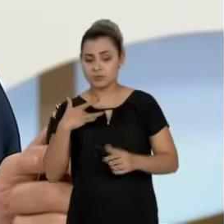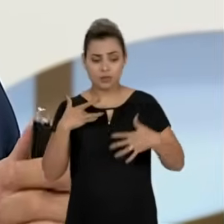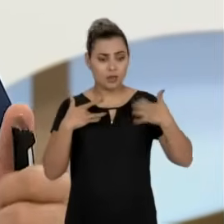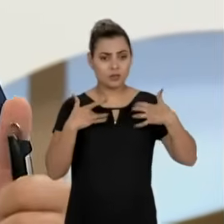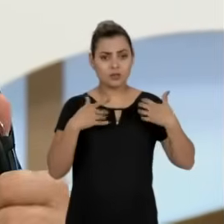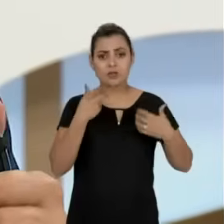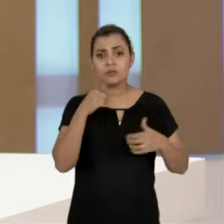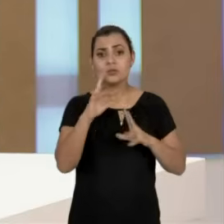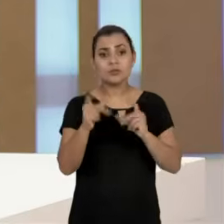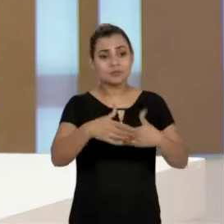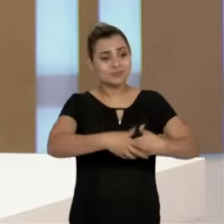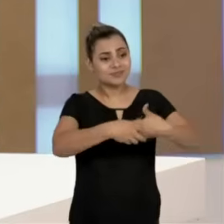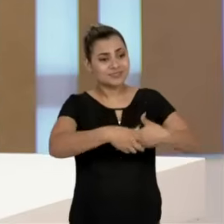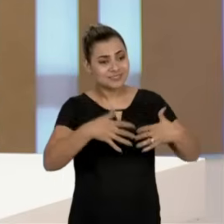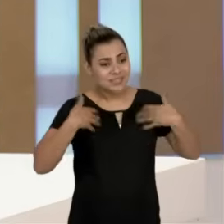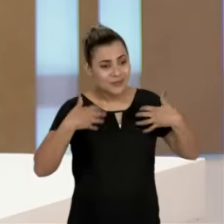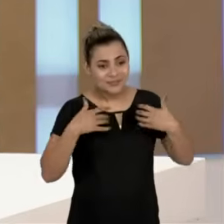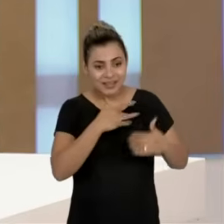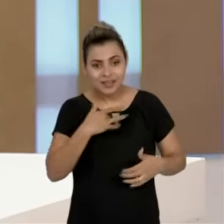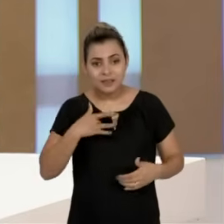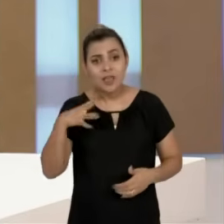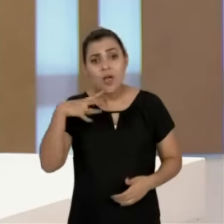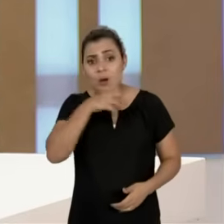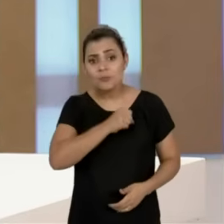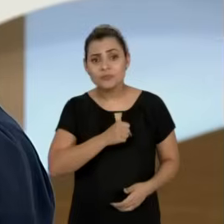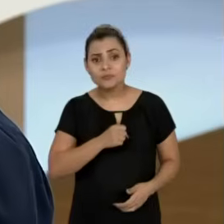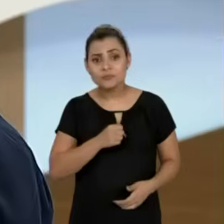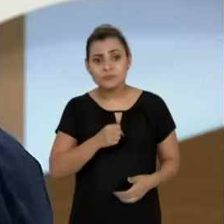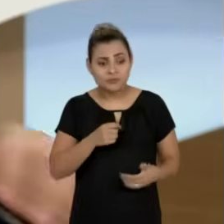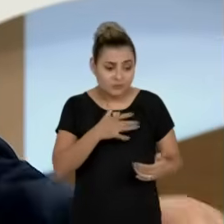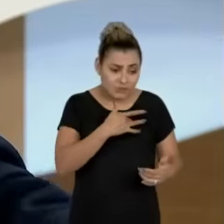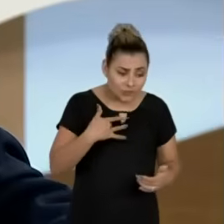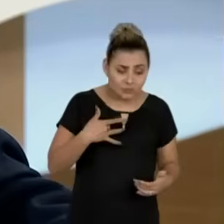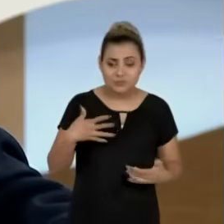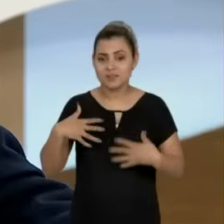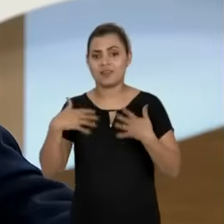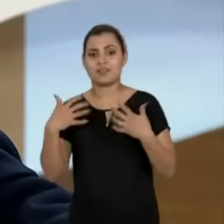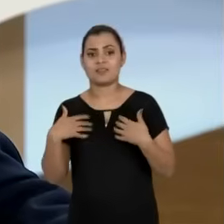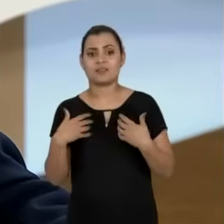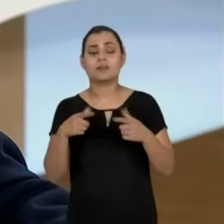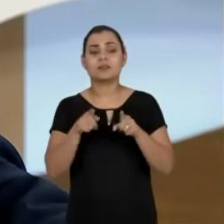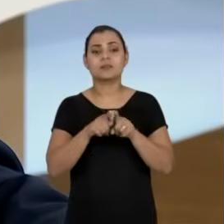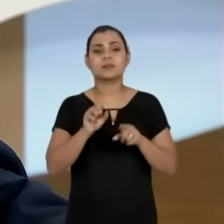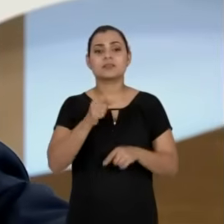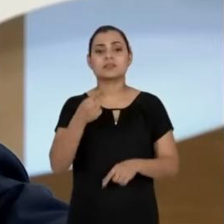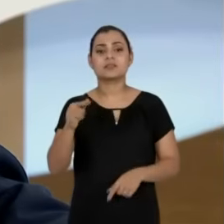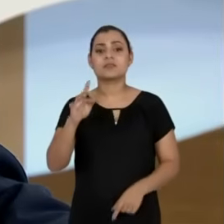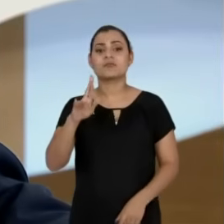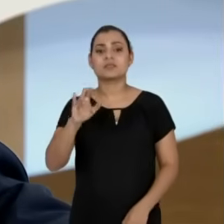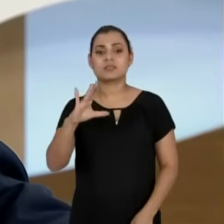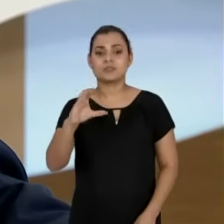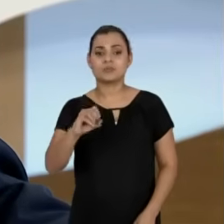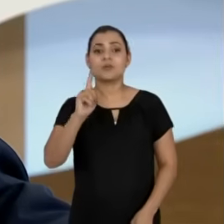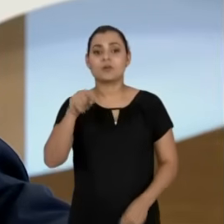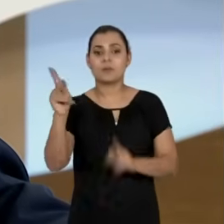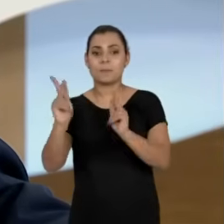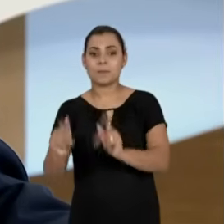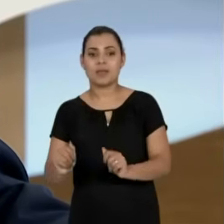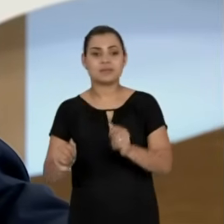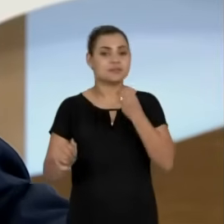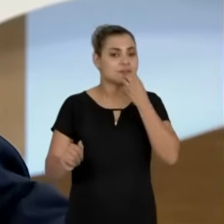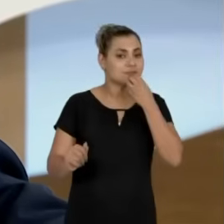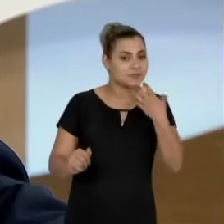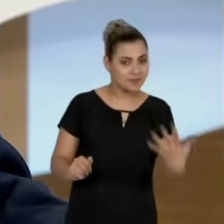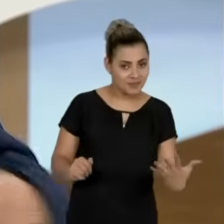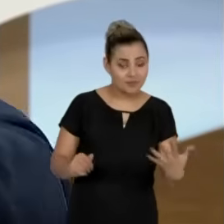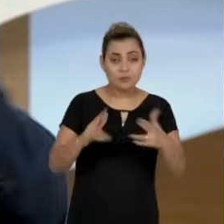Natal o pessoal, saúde e alegria, né? É tão óbvio que ninguém junta. E a outra é o lema de São Francisco, que é paz e bem. Então,